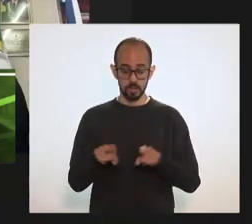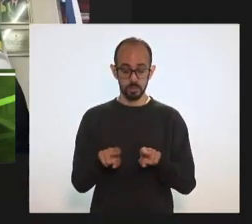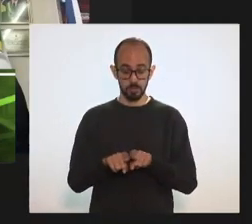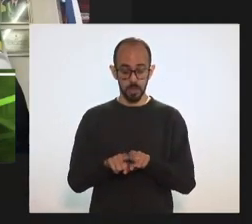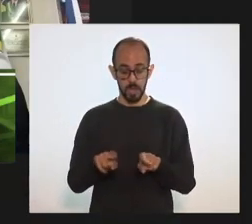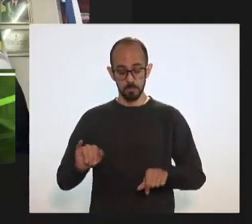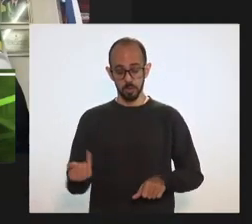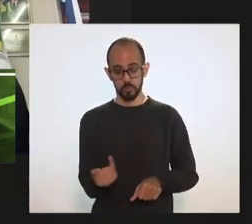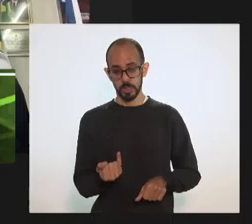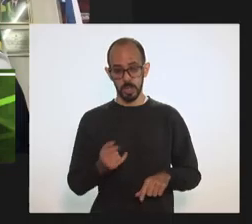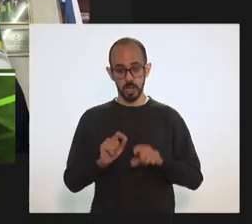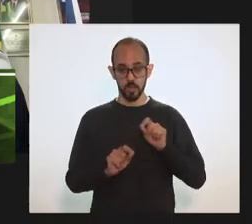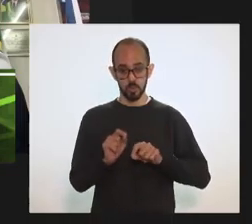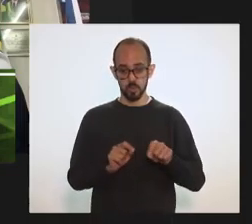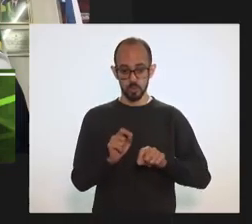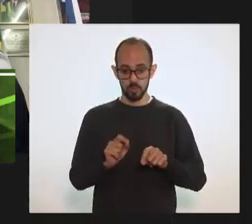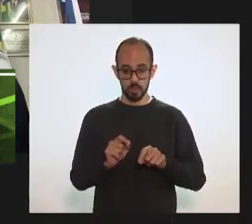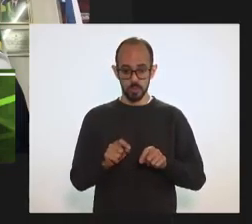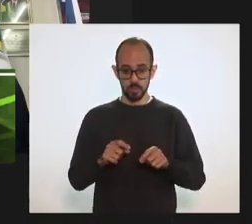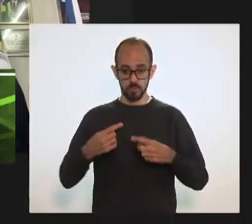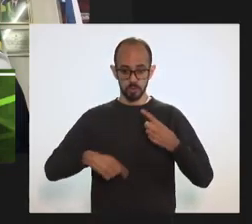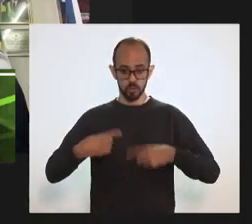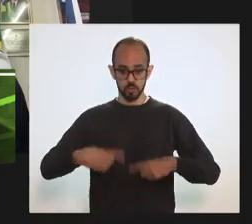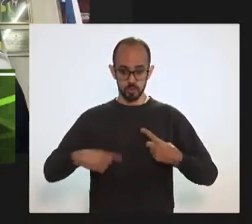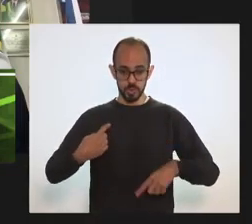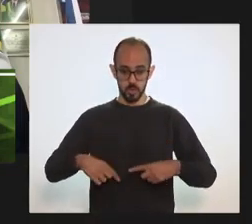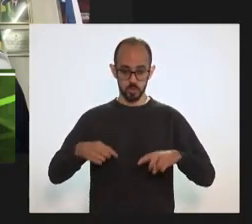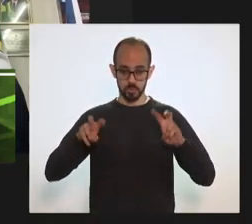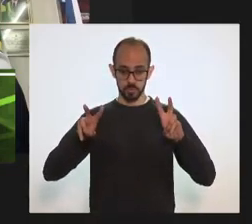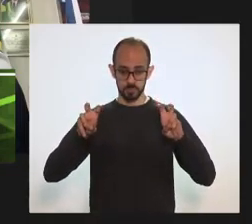Favorável à emenda 1. Apenas. Contrário às demais.